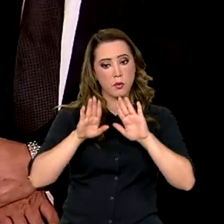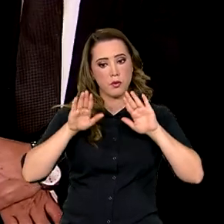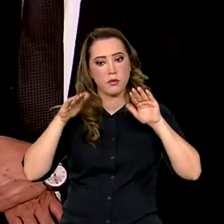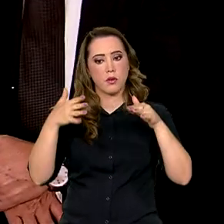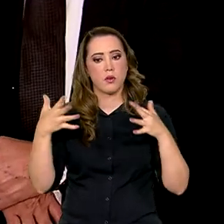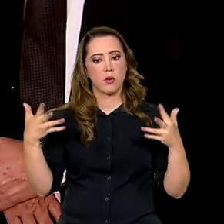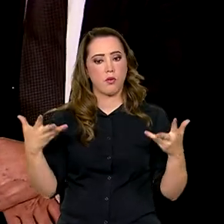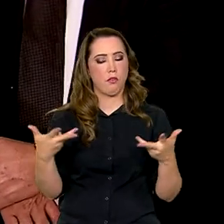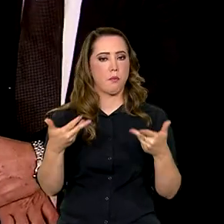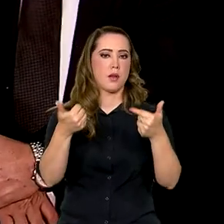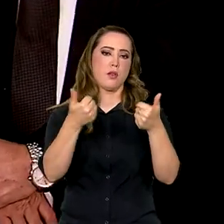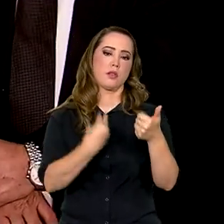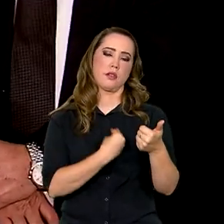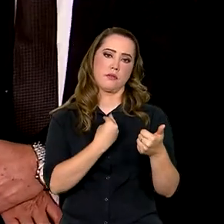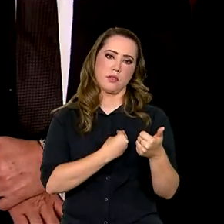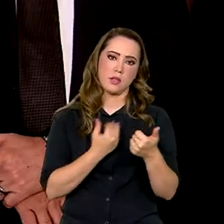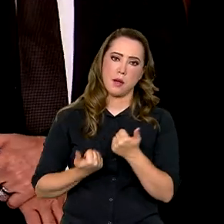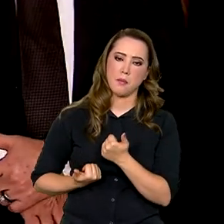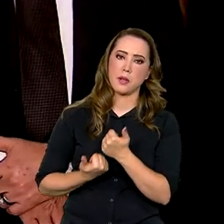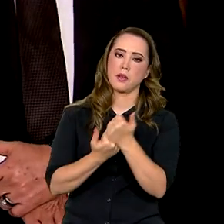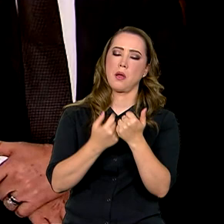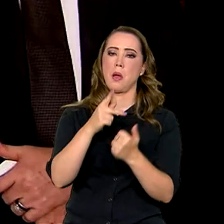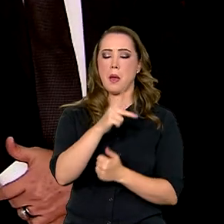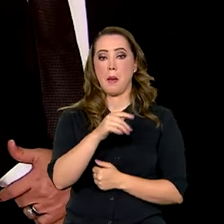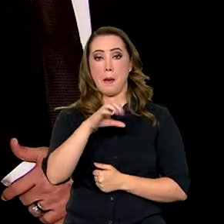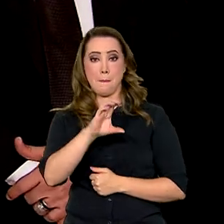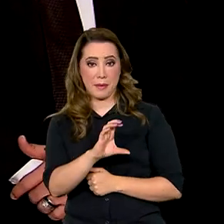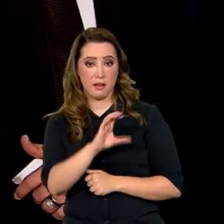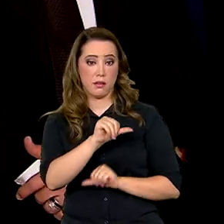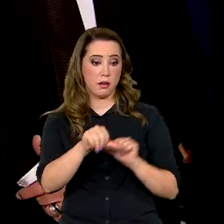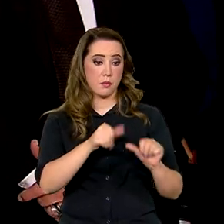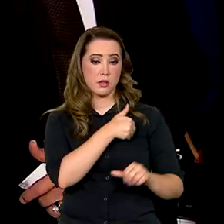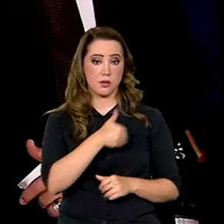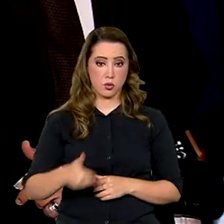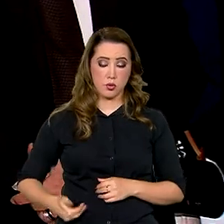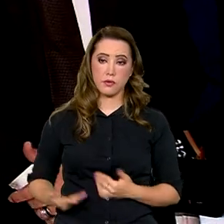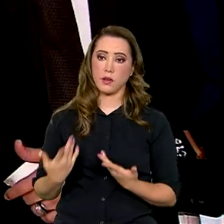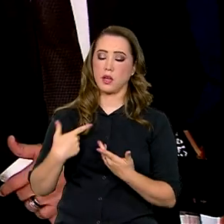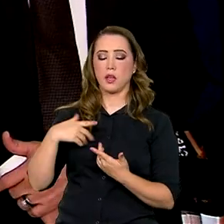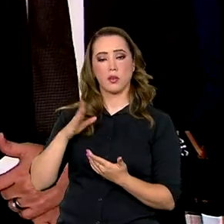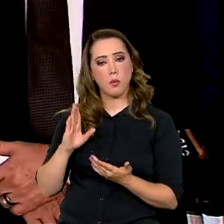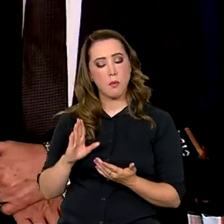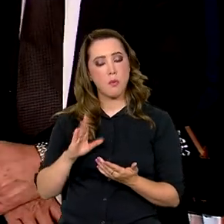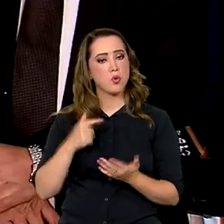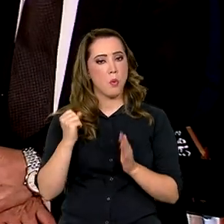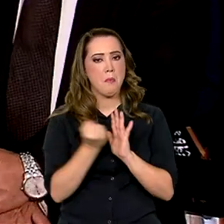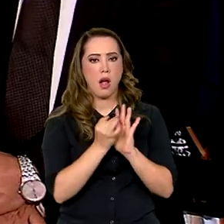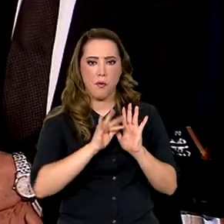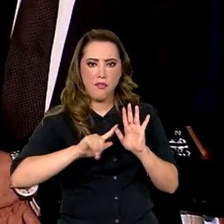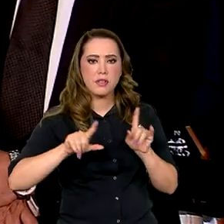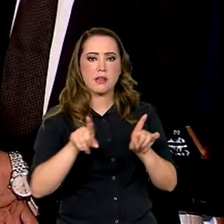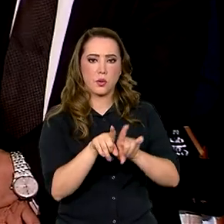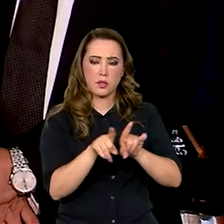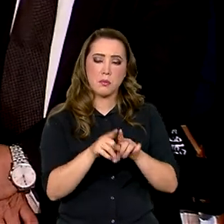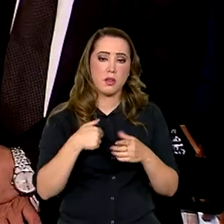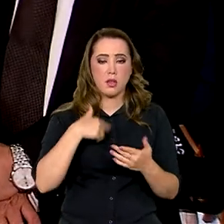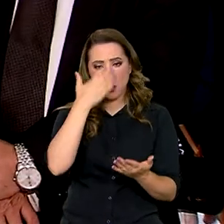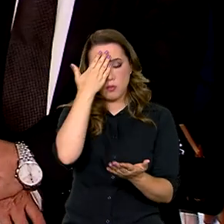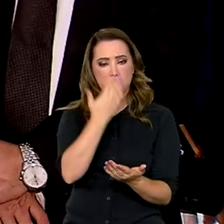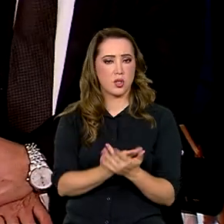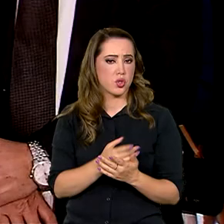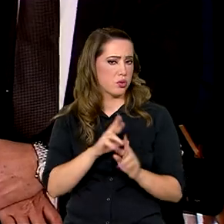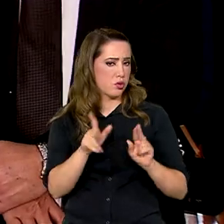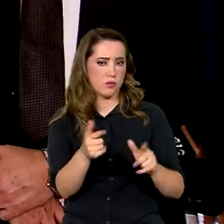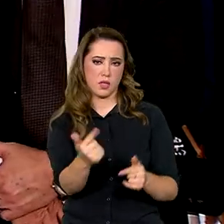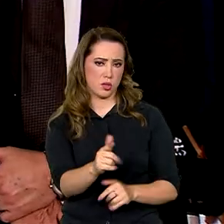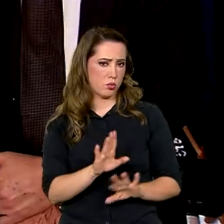de vida de todos ajudamos na PEC da transição ajudamos em matérias importantes Como acabou os fiscal e carro e eu acredito que não será diferente a partir do